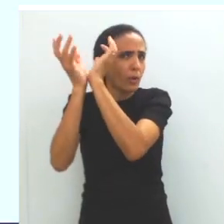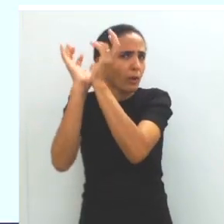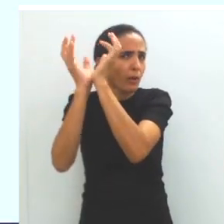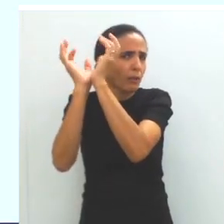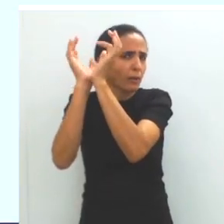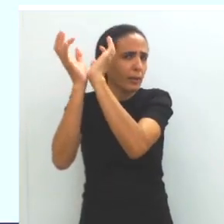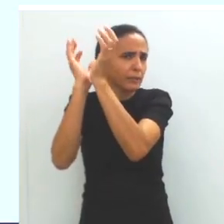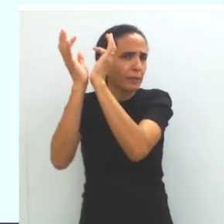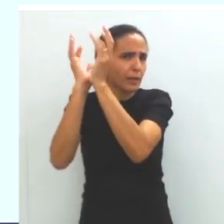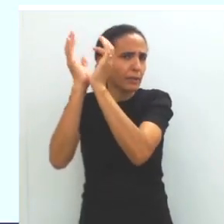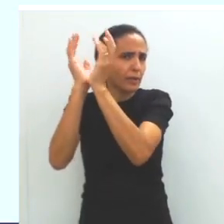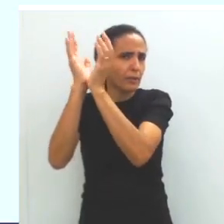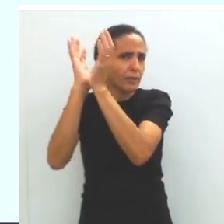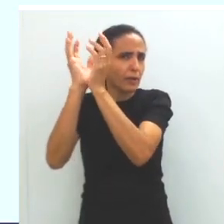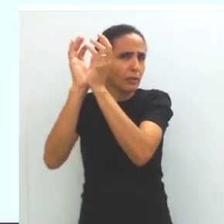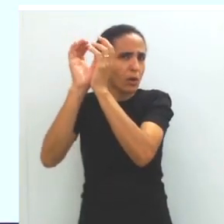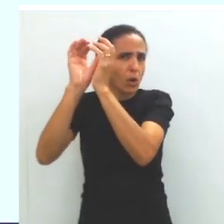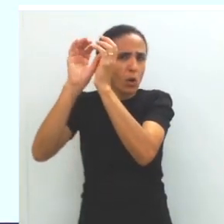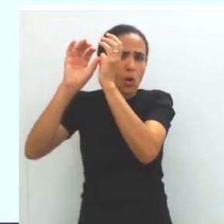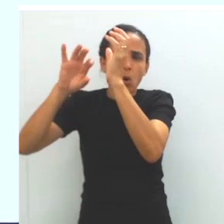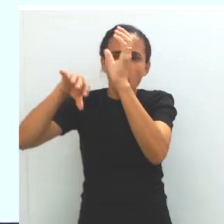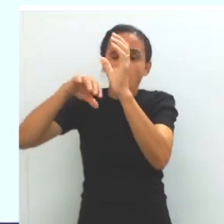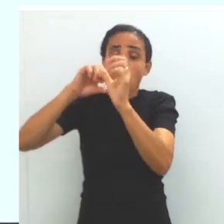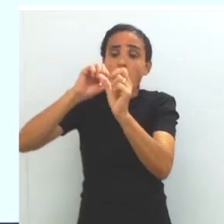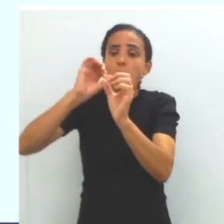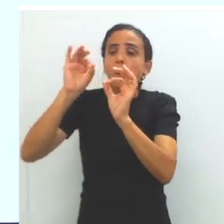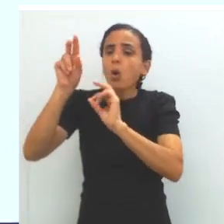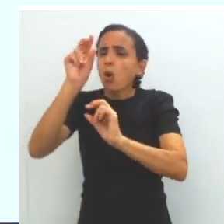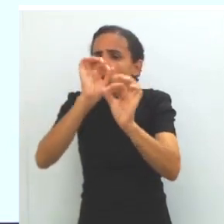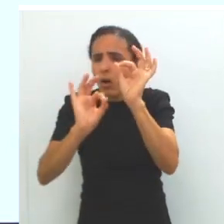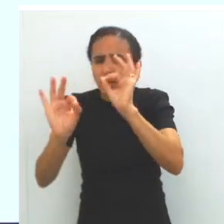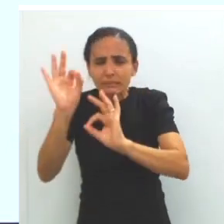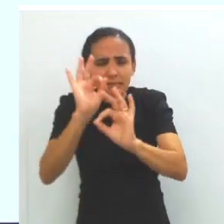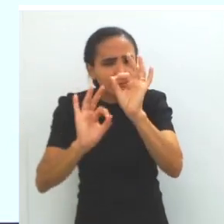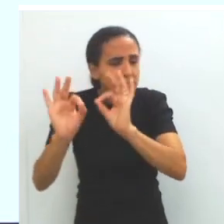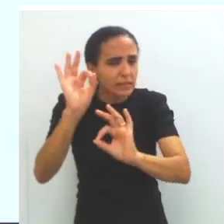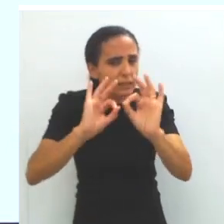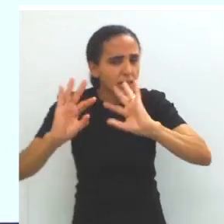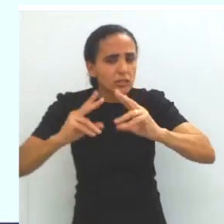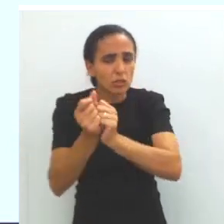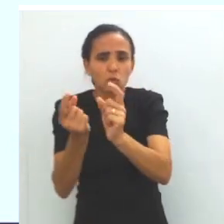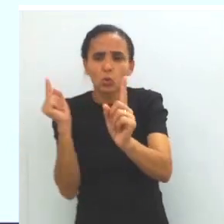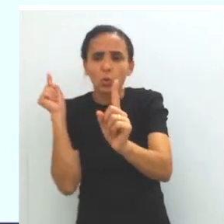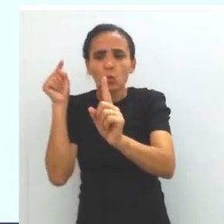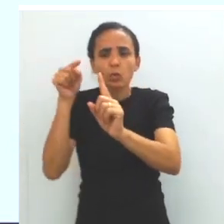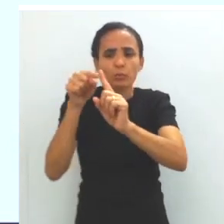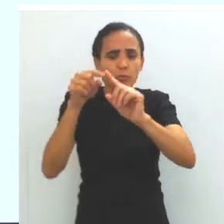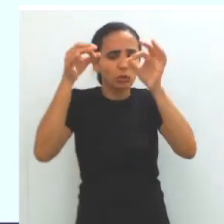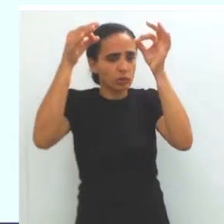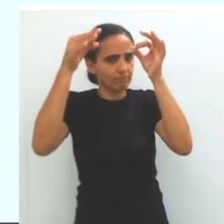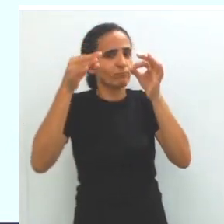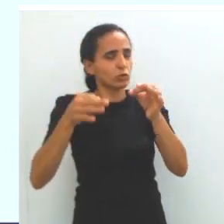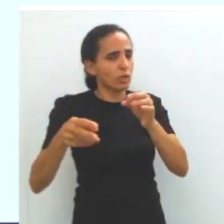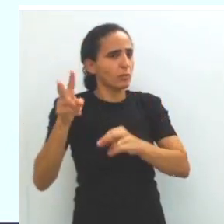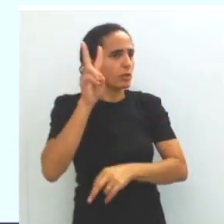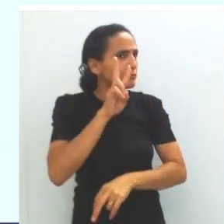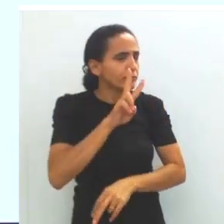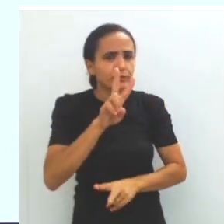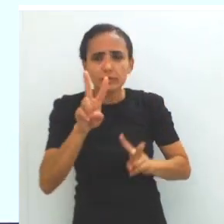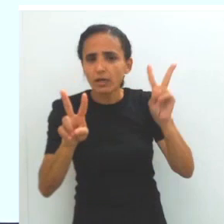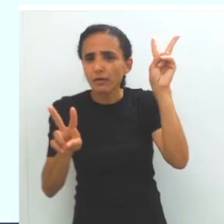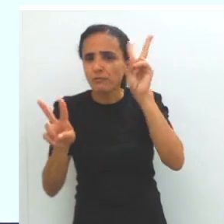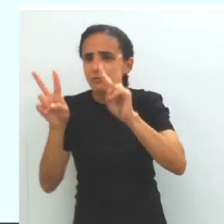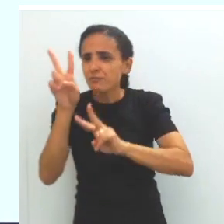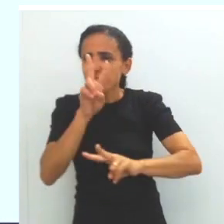o chefe que desinverte, ou seja, coloca o objeto na posição correta e